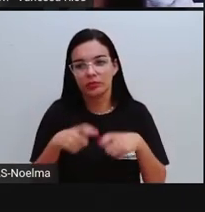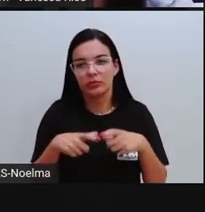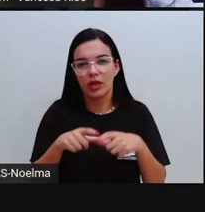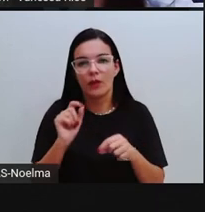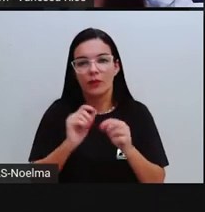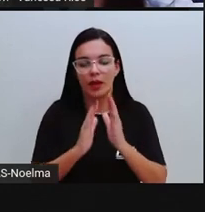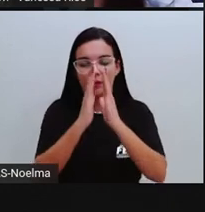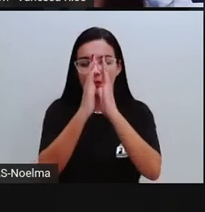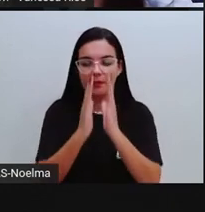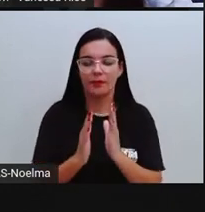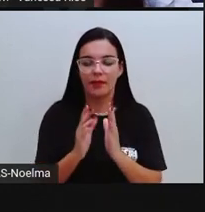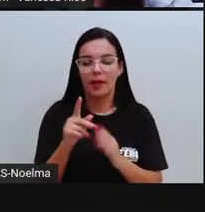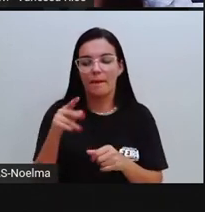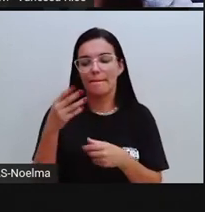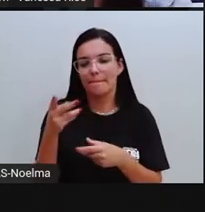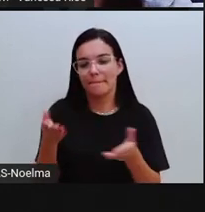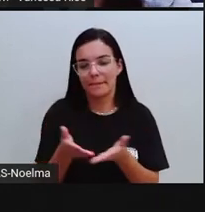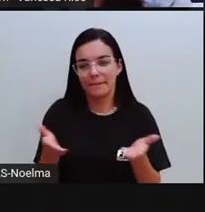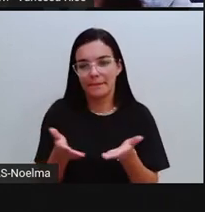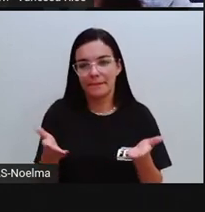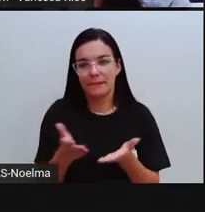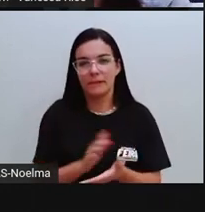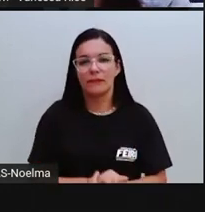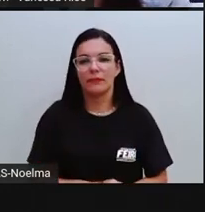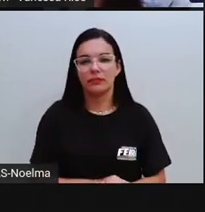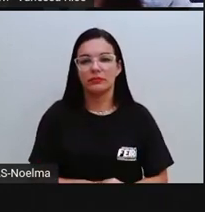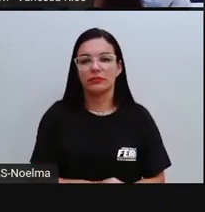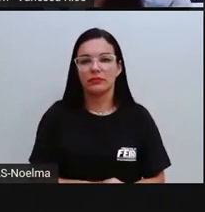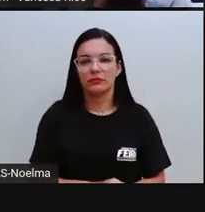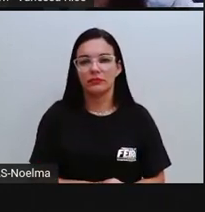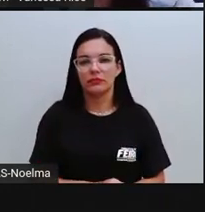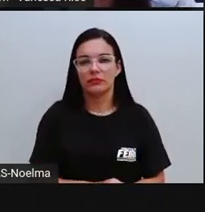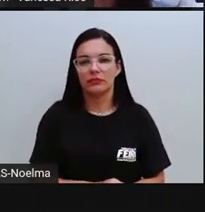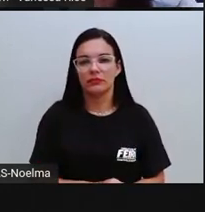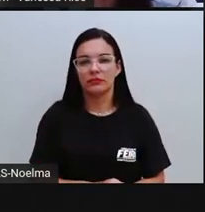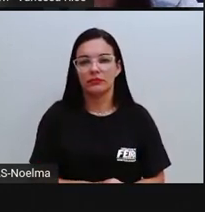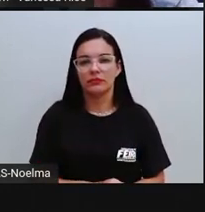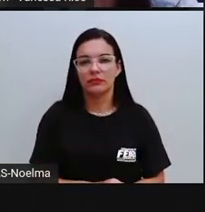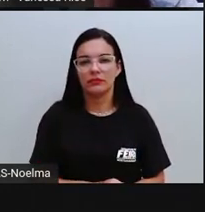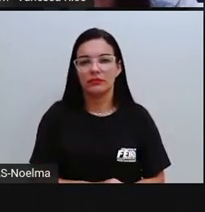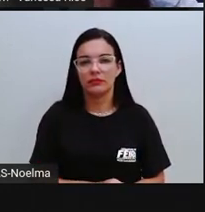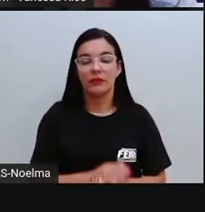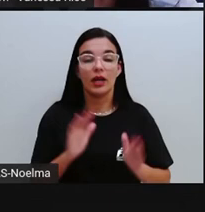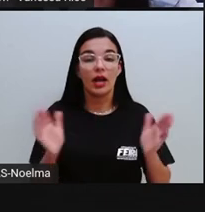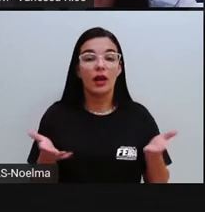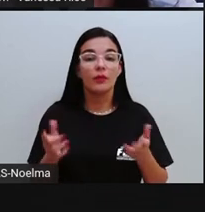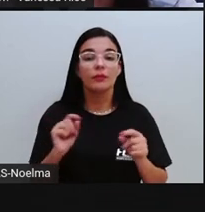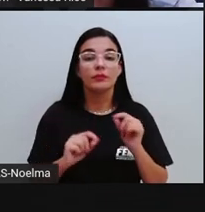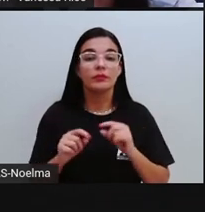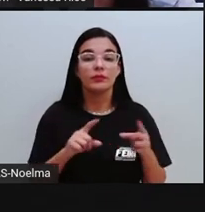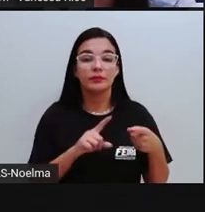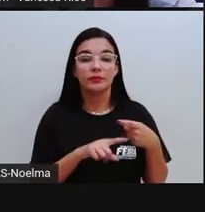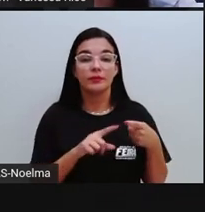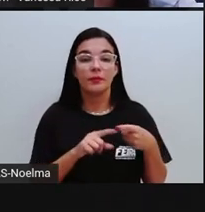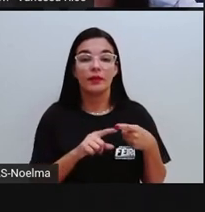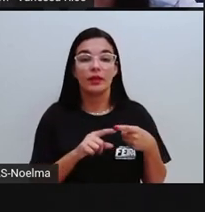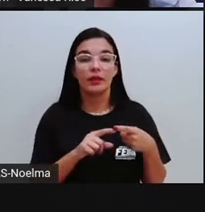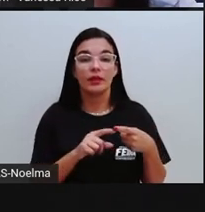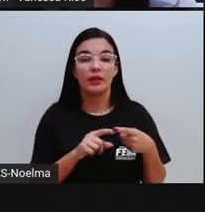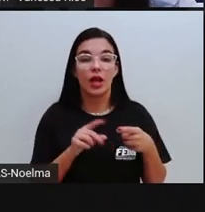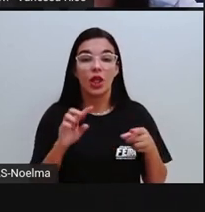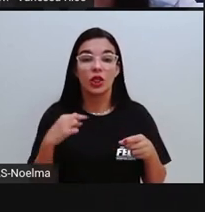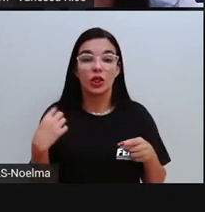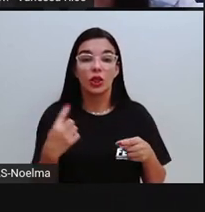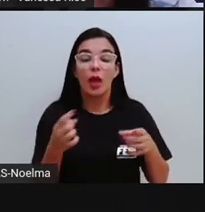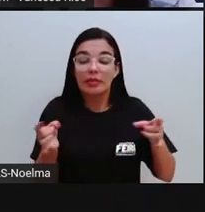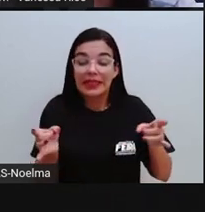é na coluna do tempo presente. Agora, os alunos... Ah, não, aqui.